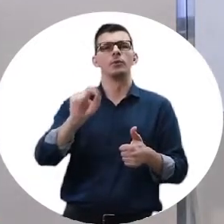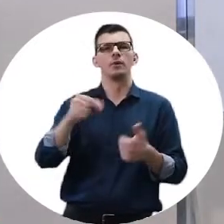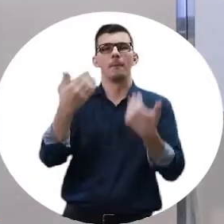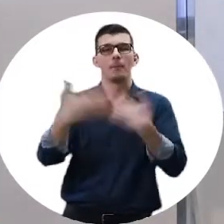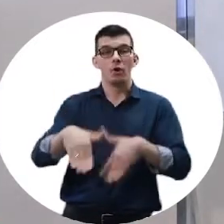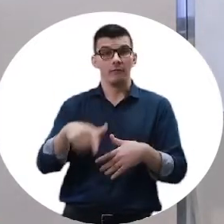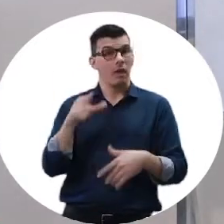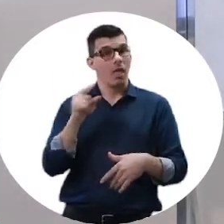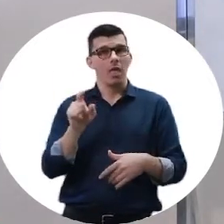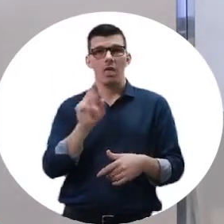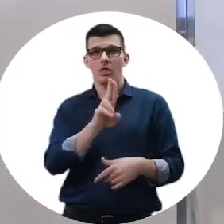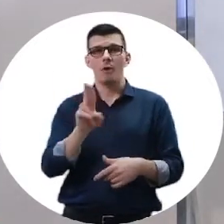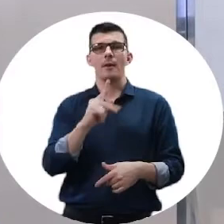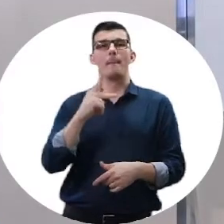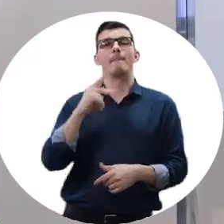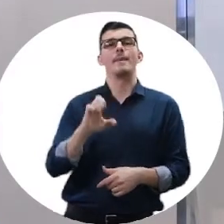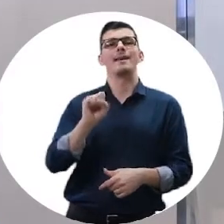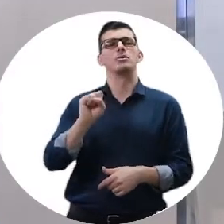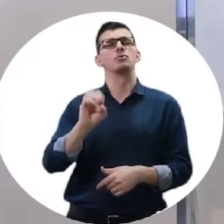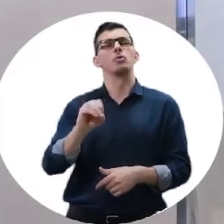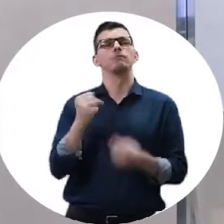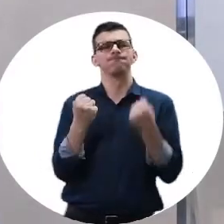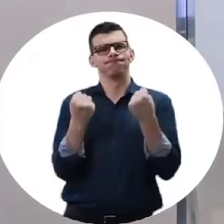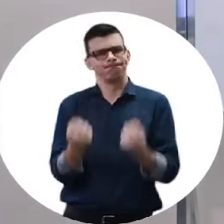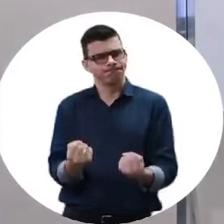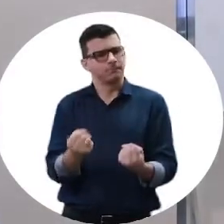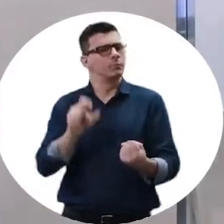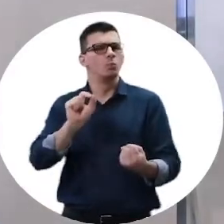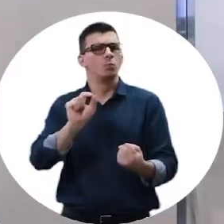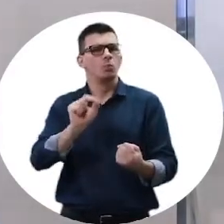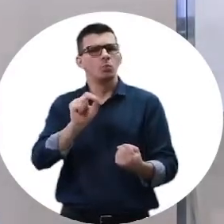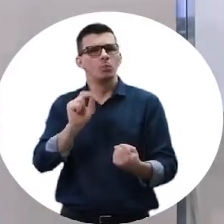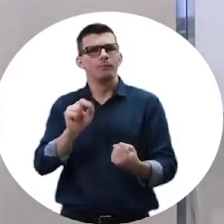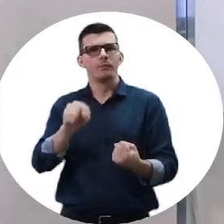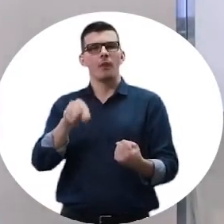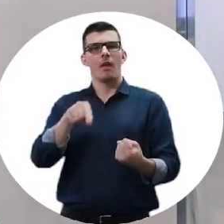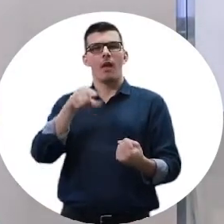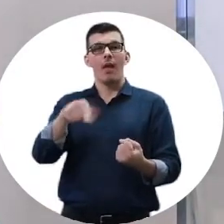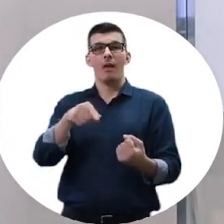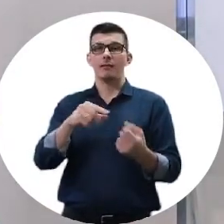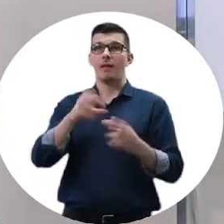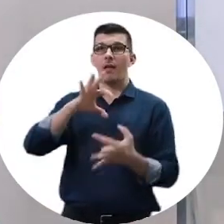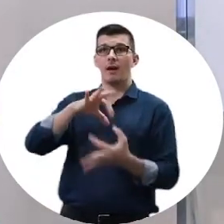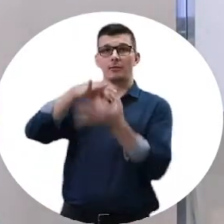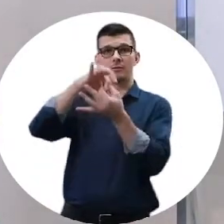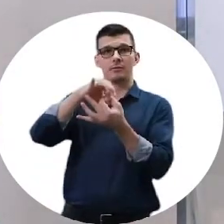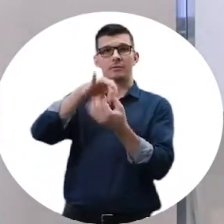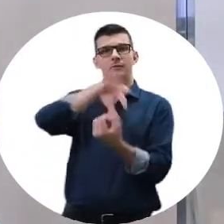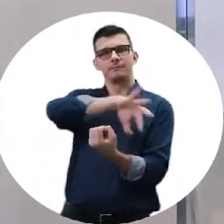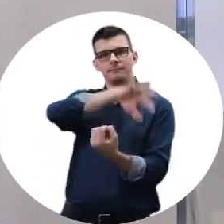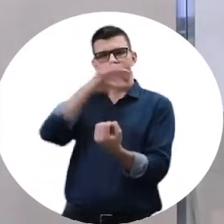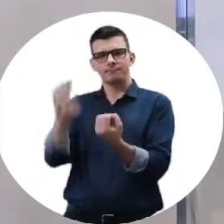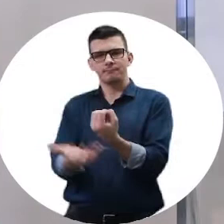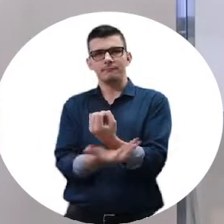a força peso. O que é a força peso? A força peso é uma força